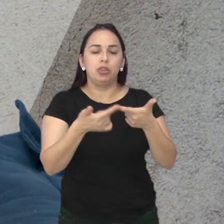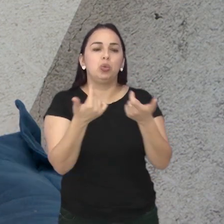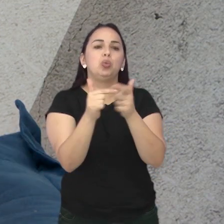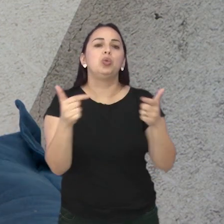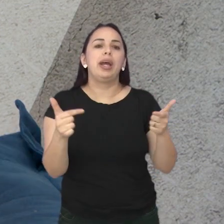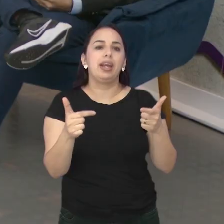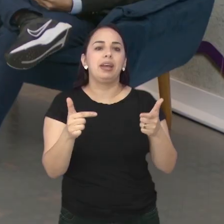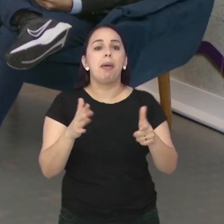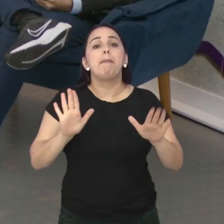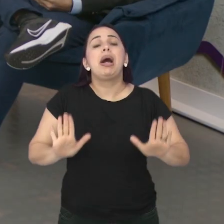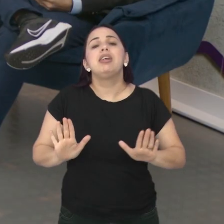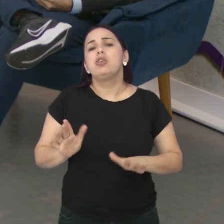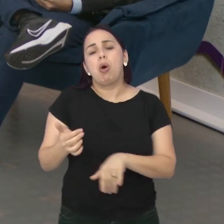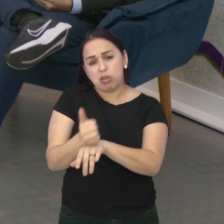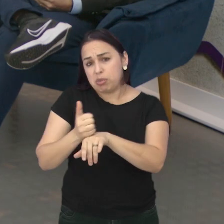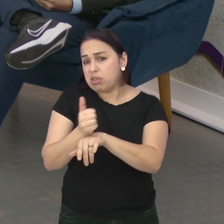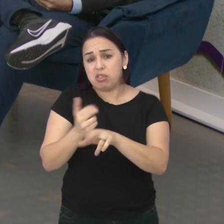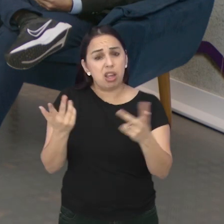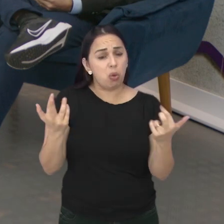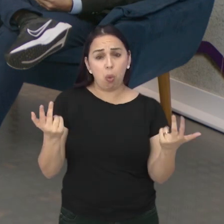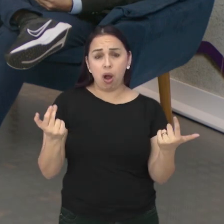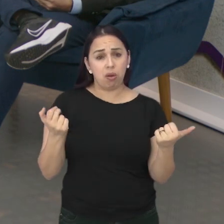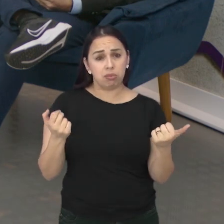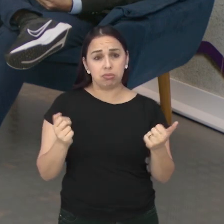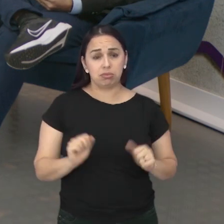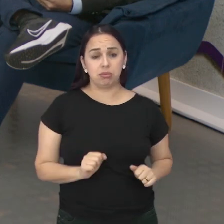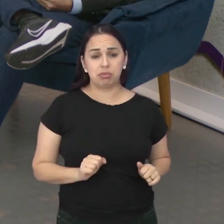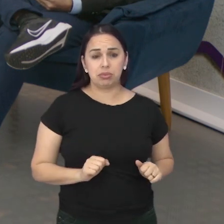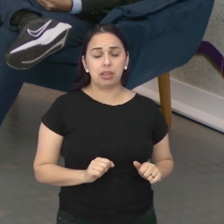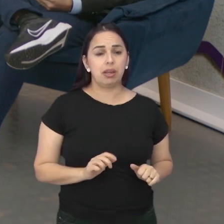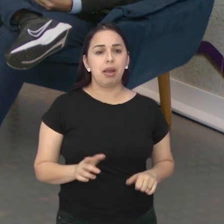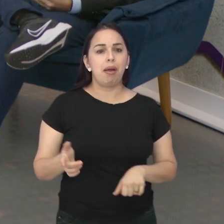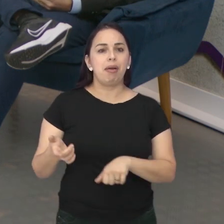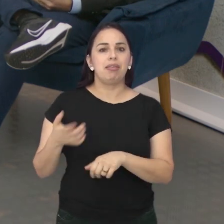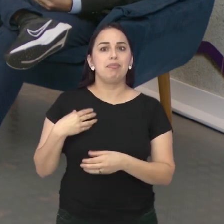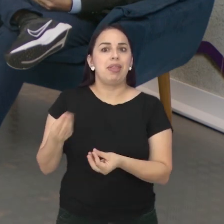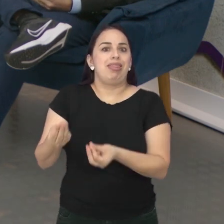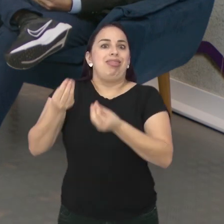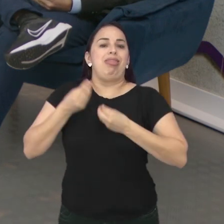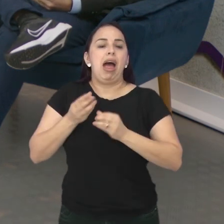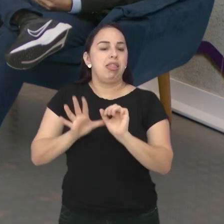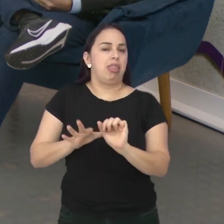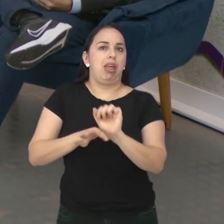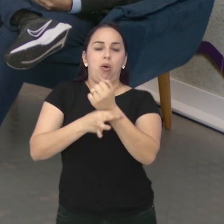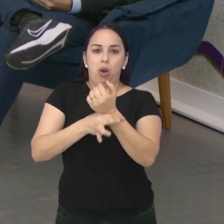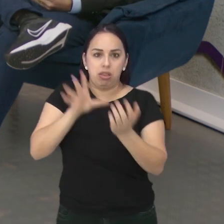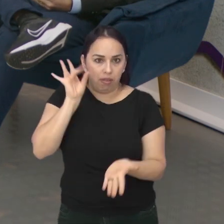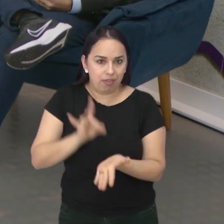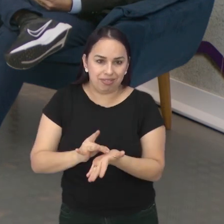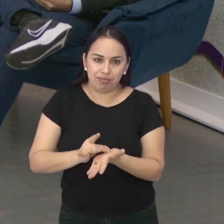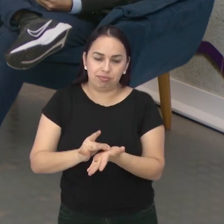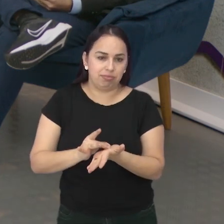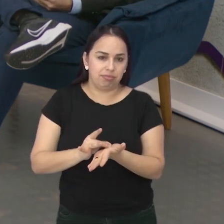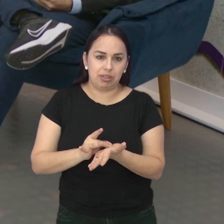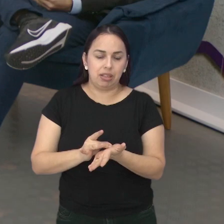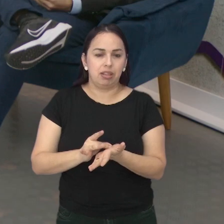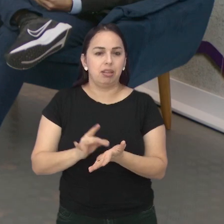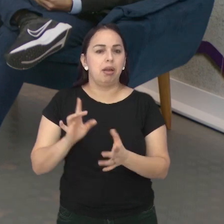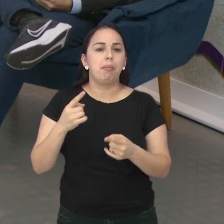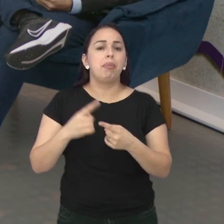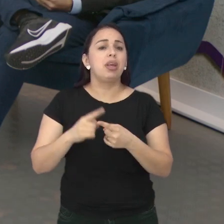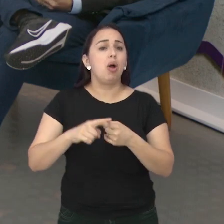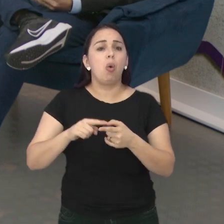estabilidade? Eu costumo falar muito isso. Nenhuma profissão te oferece uma estabilidade real, porque o